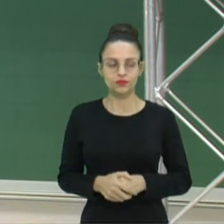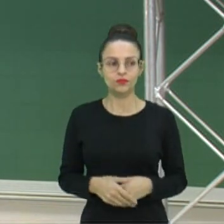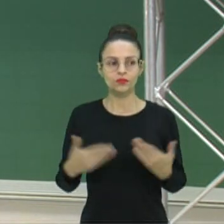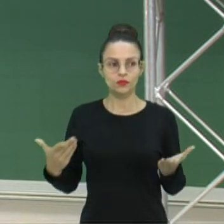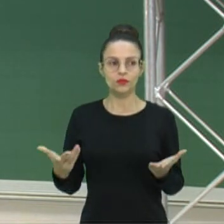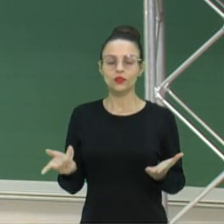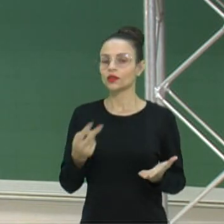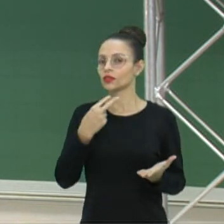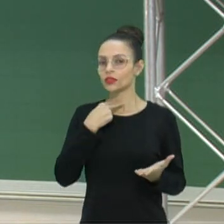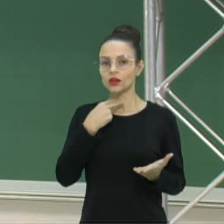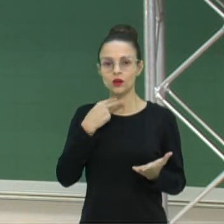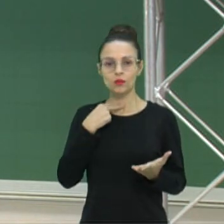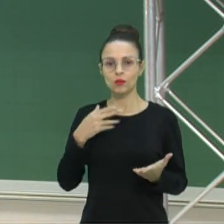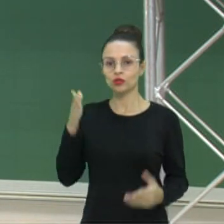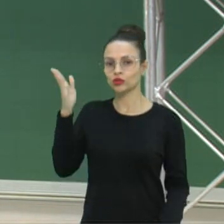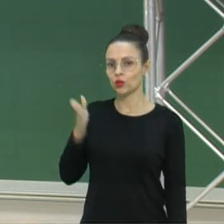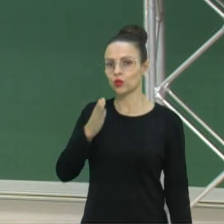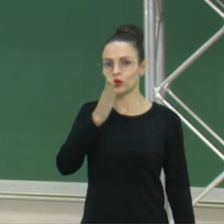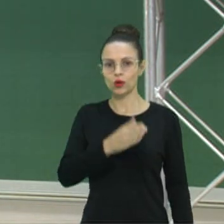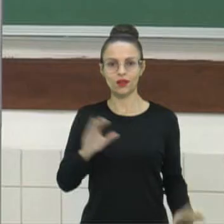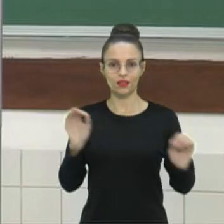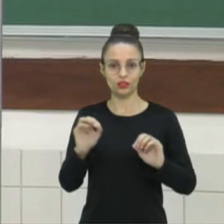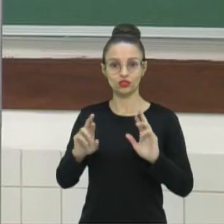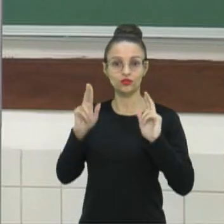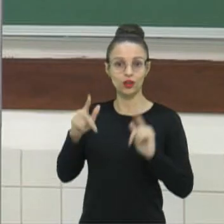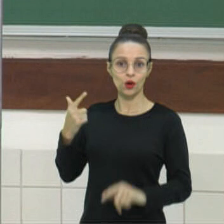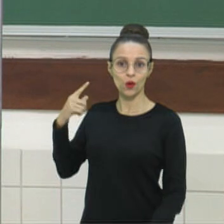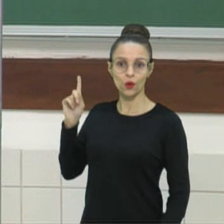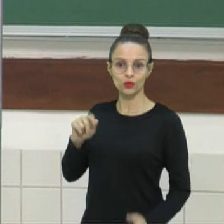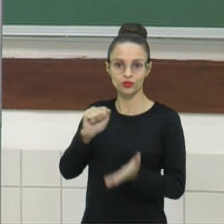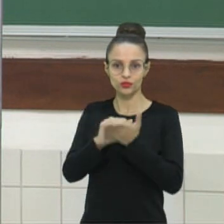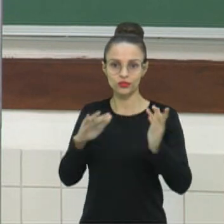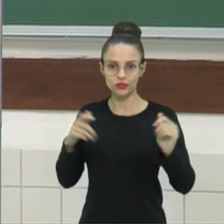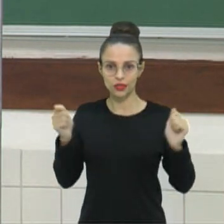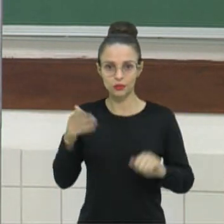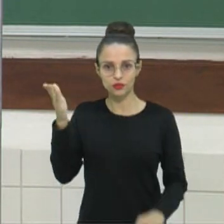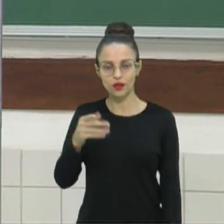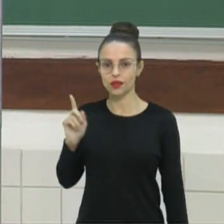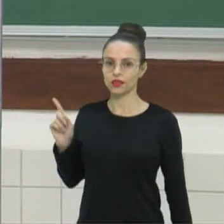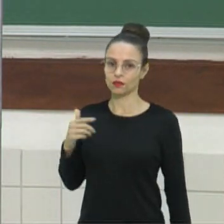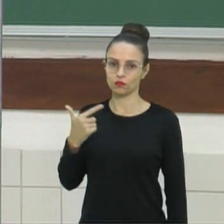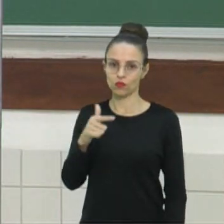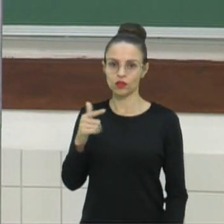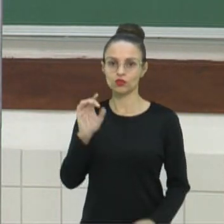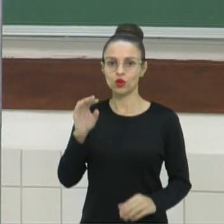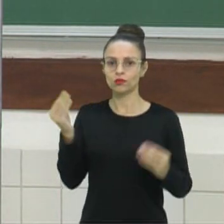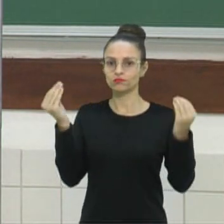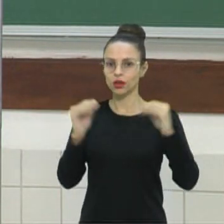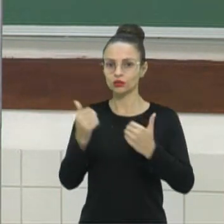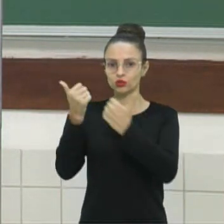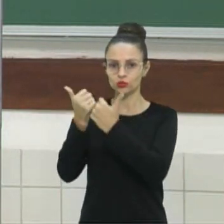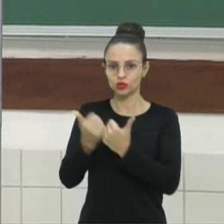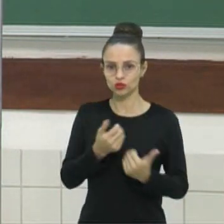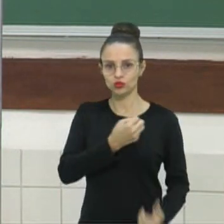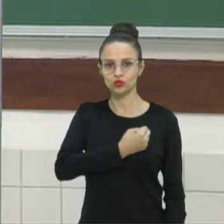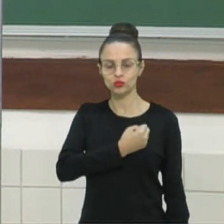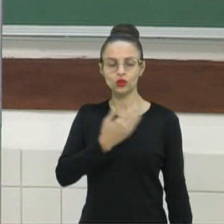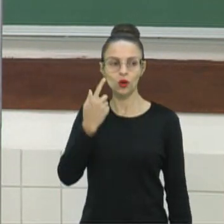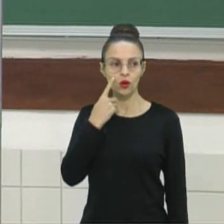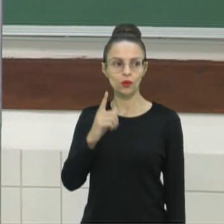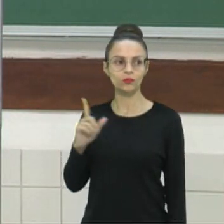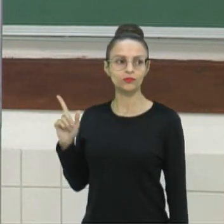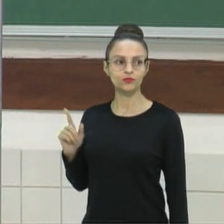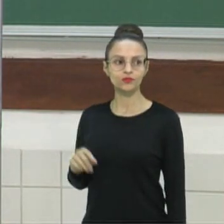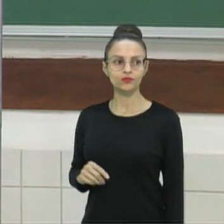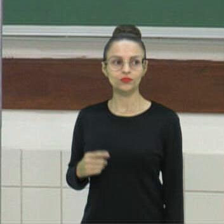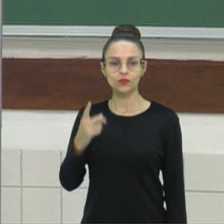Não posso simplificar nada, diferente dos exercícios anteriores, não tenho que simplificar aqui. Agora faço substituição de dados, certo? O que a gente